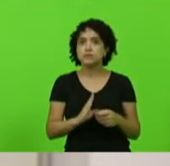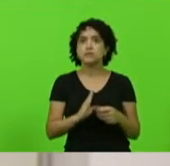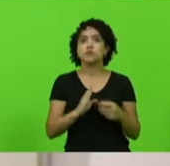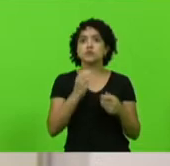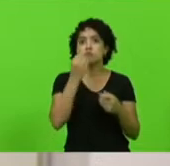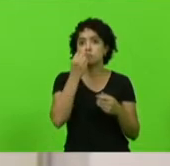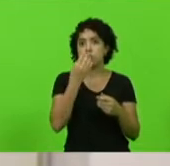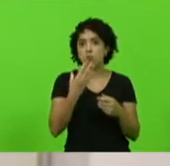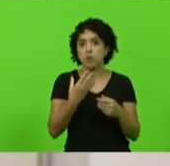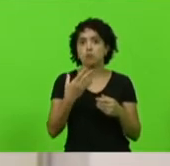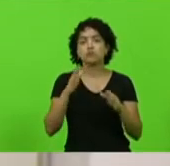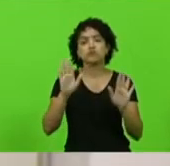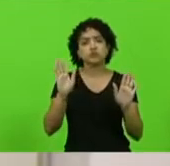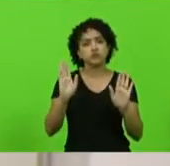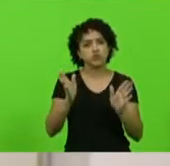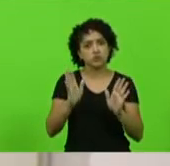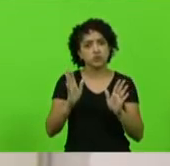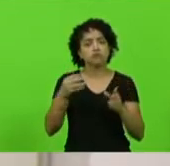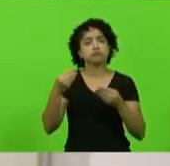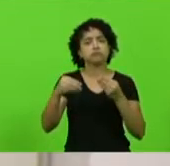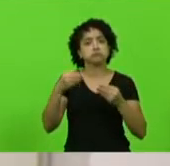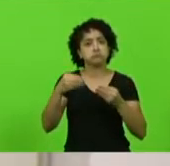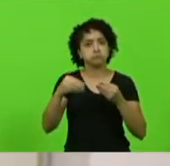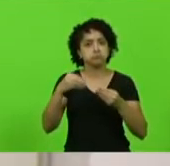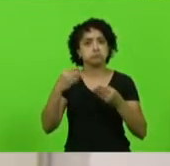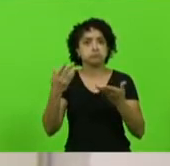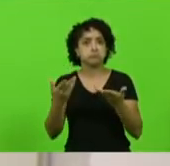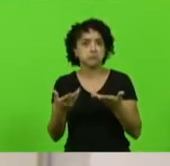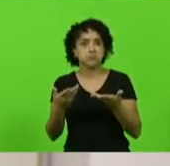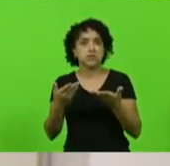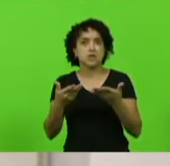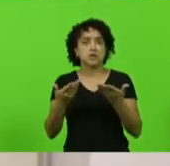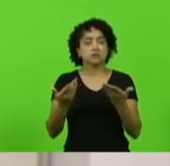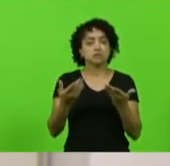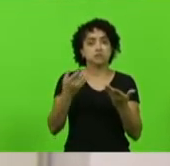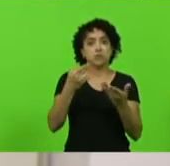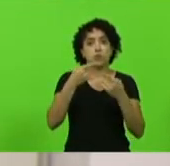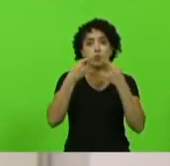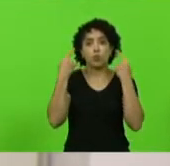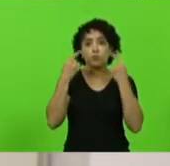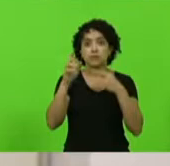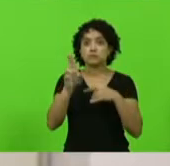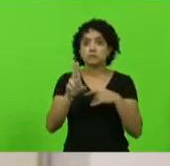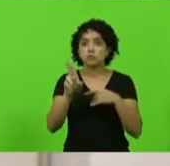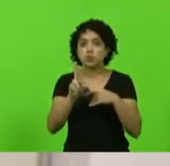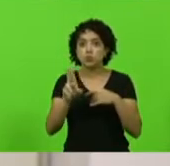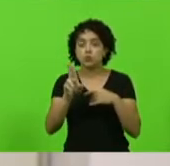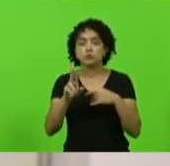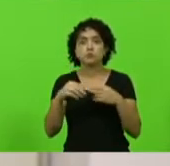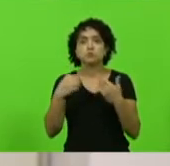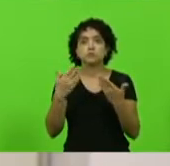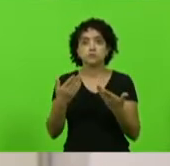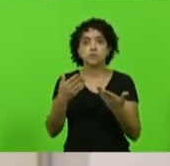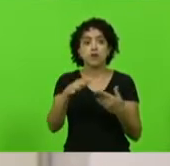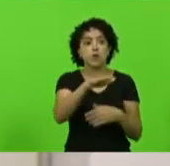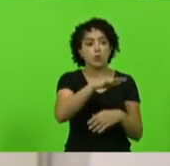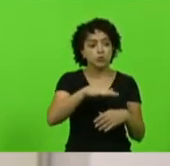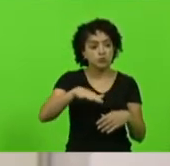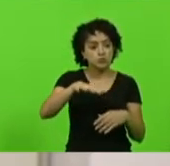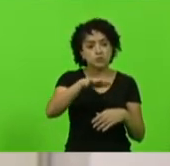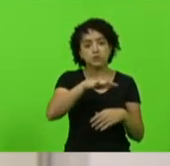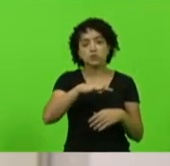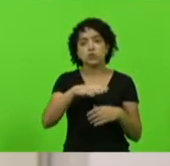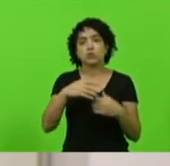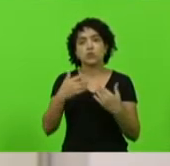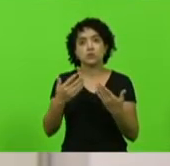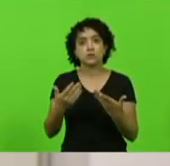dá para flexibilizar o uso de máscaras, ainda mais que em outros setores da sociedade